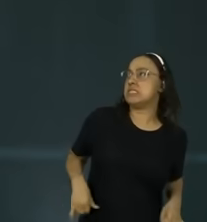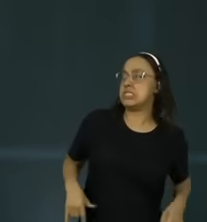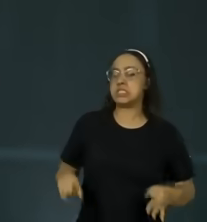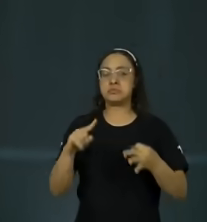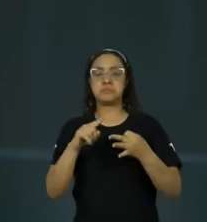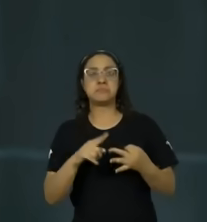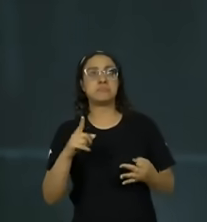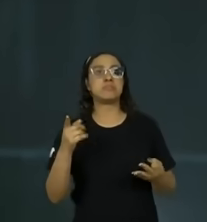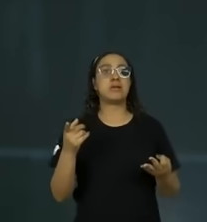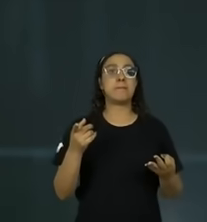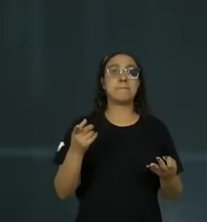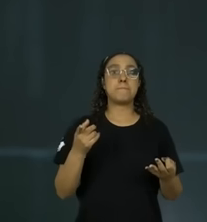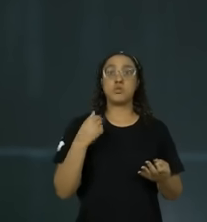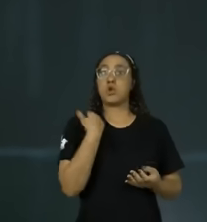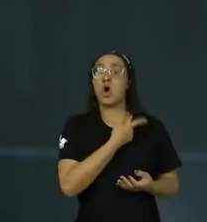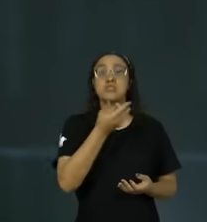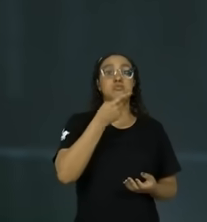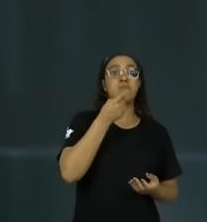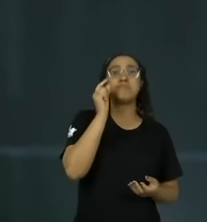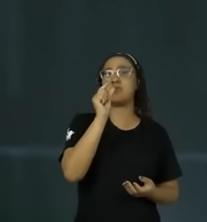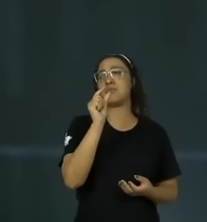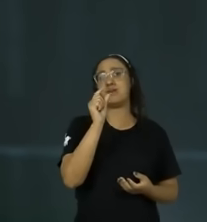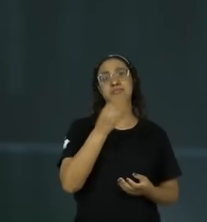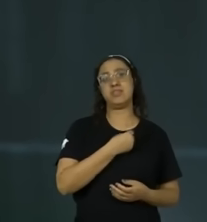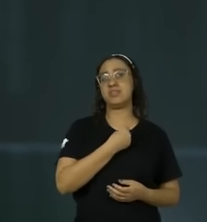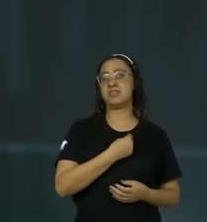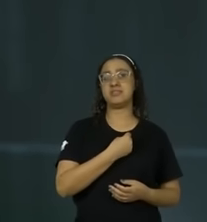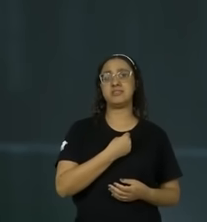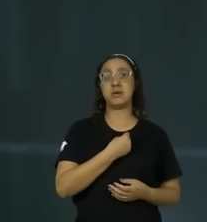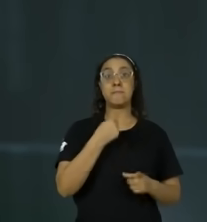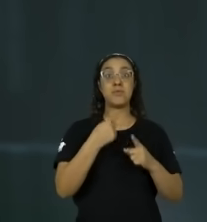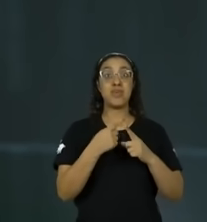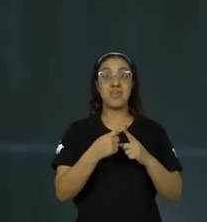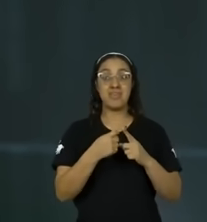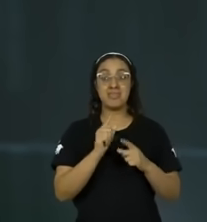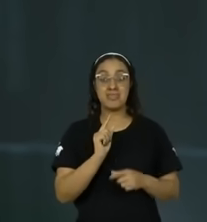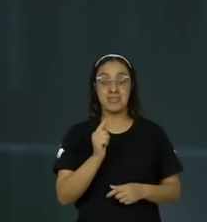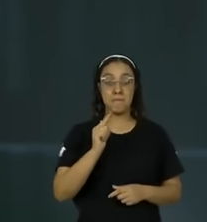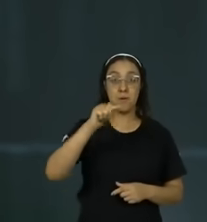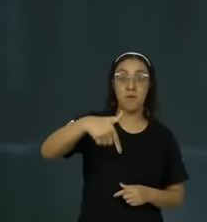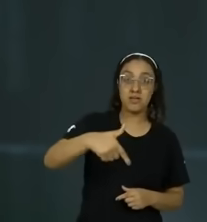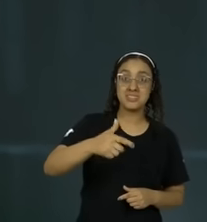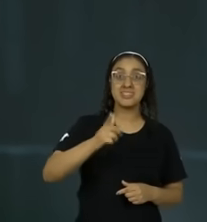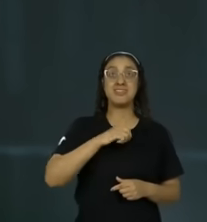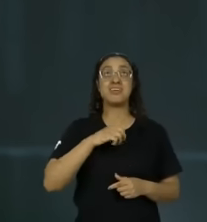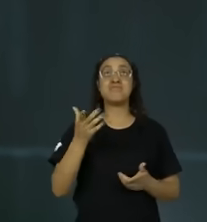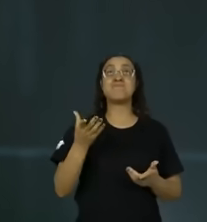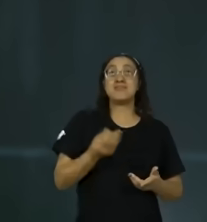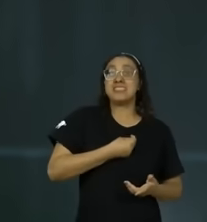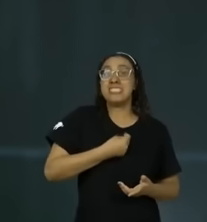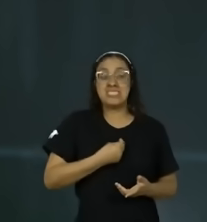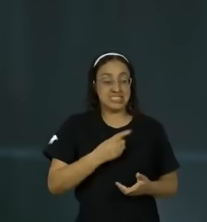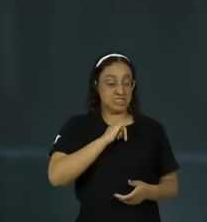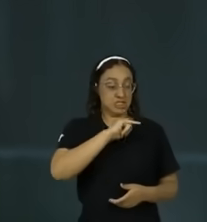José, muito pouco de como foi maravilhoso esse reencontro com os irmãos. E a vida de José, para